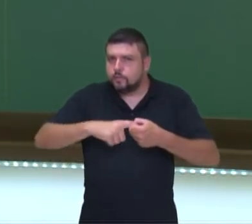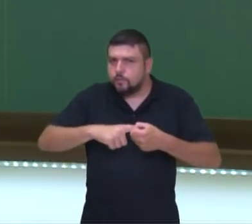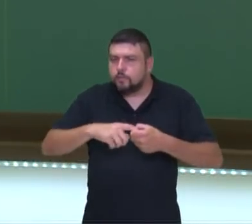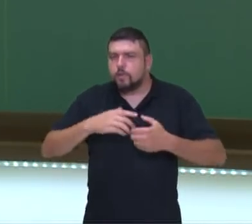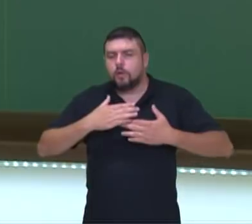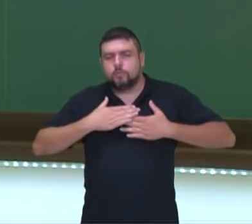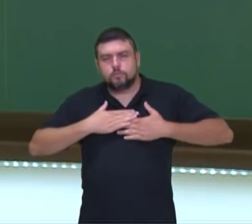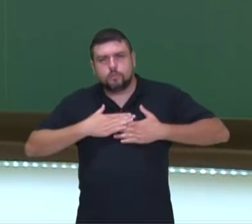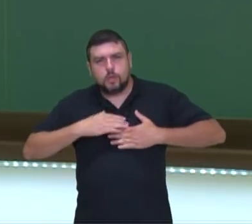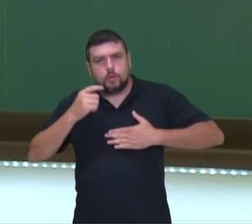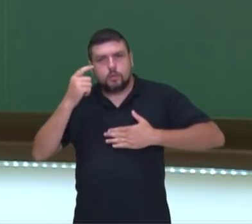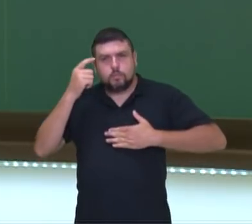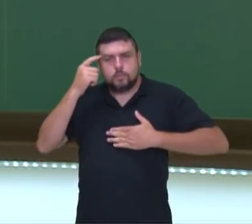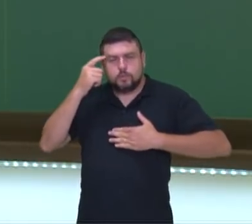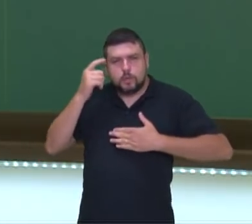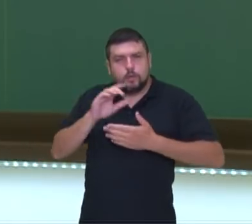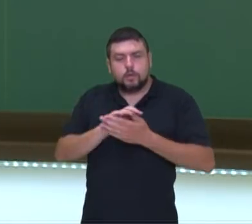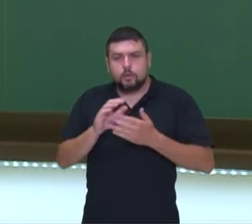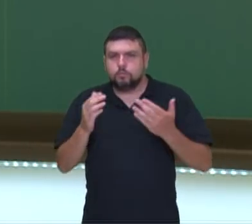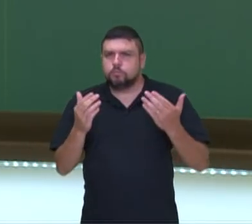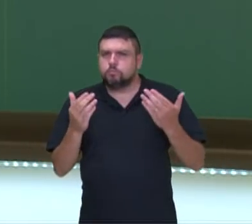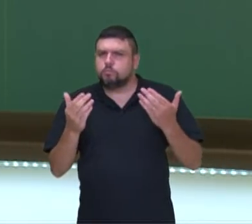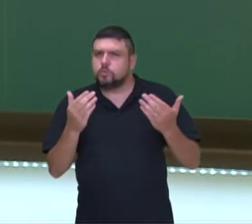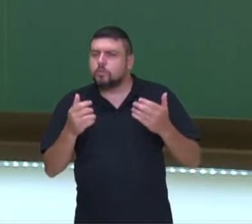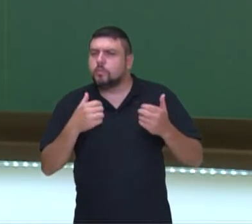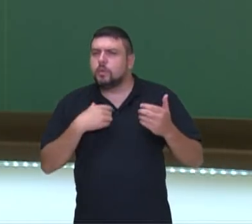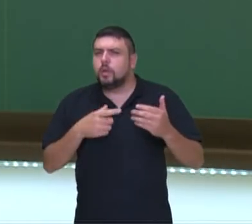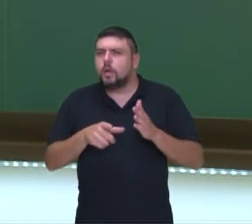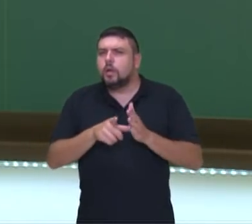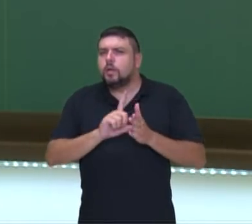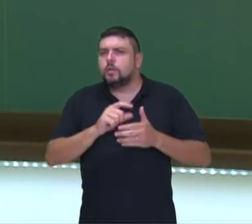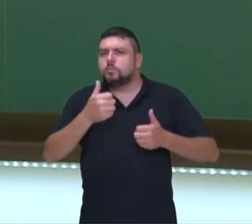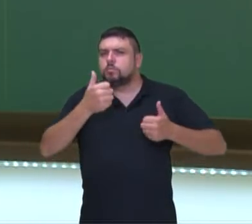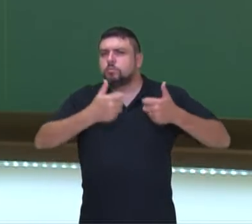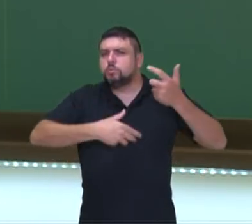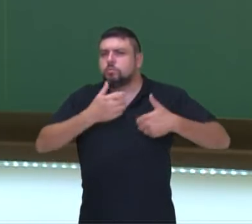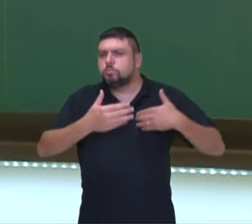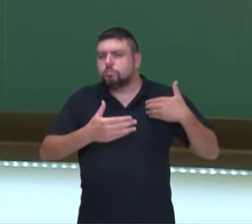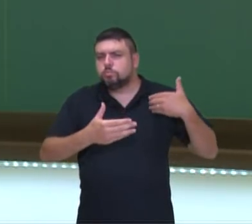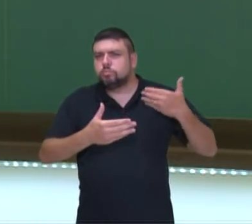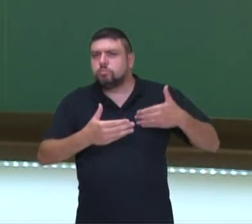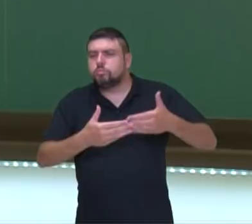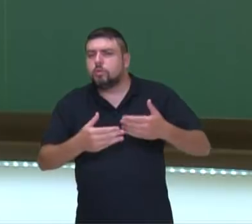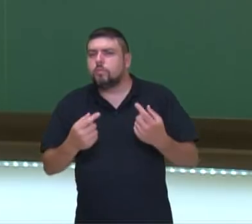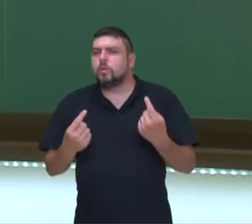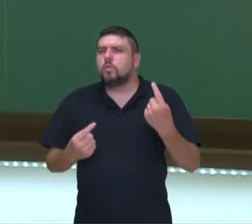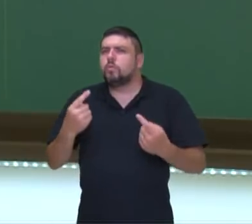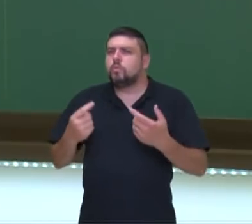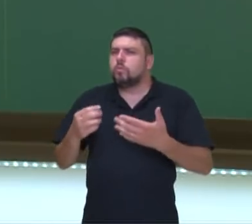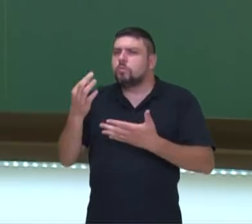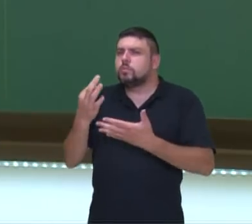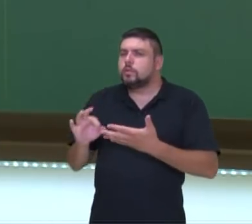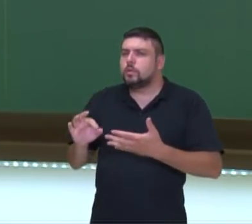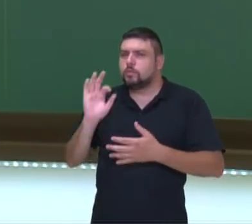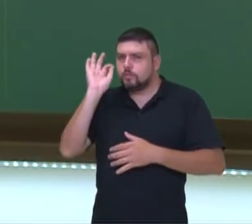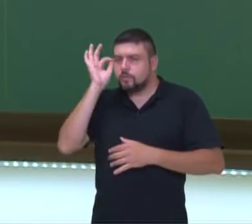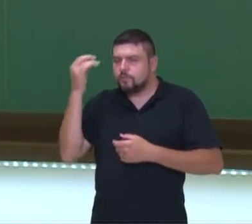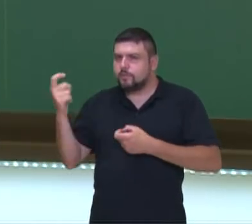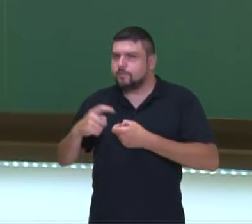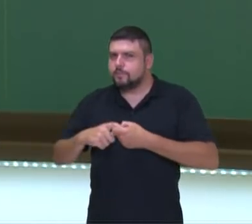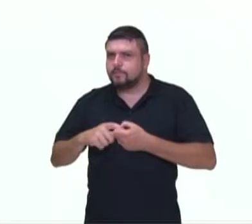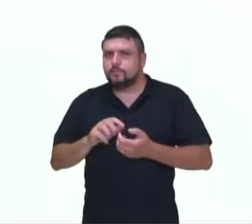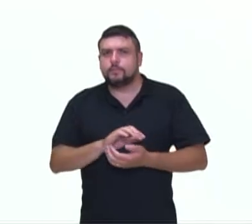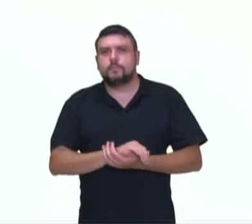e compare aquilo que eu expliquei com essas informações e marque quais estão corretas. Eu já volto com a resposta